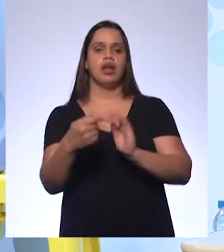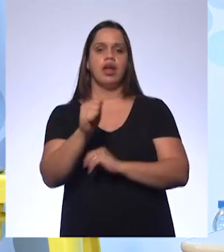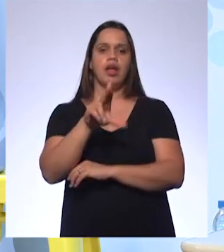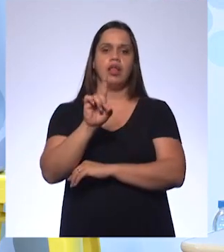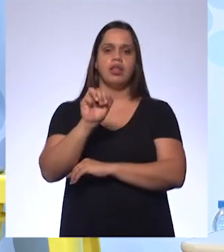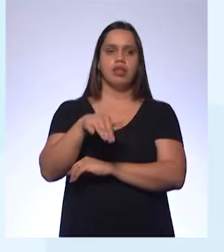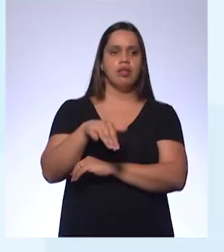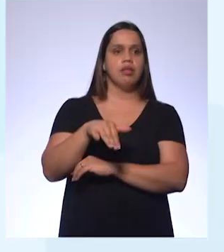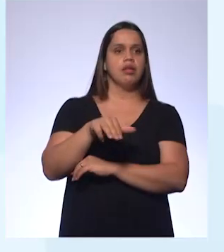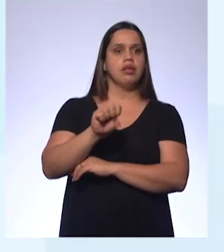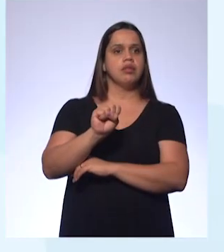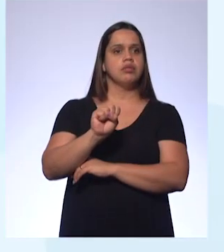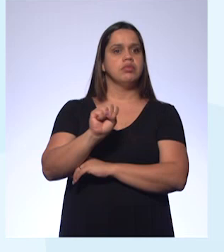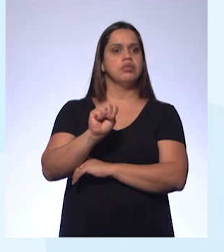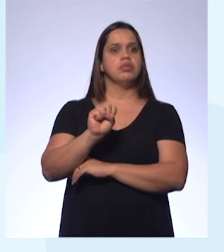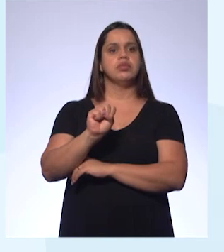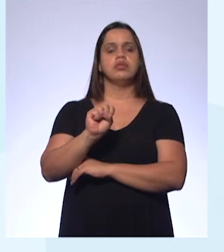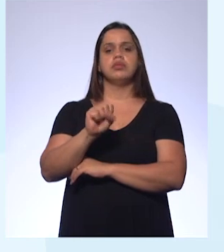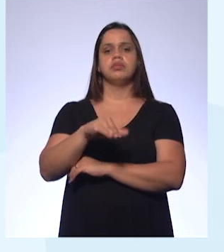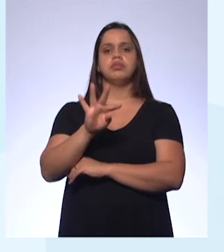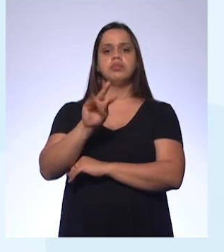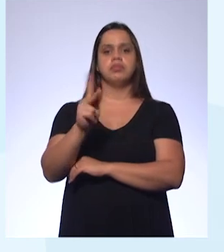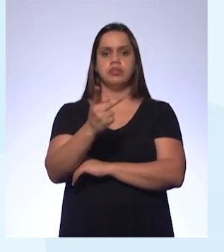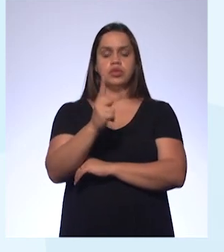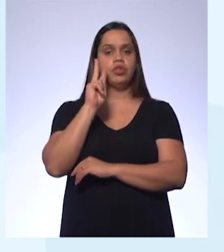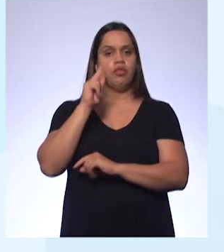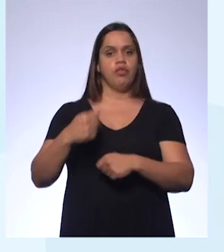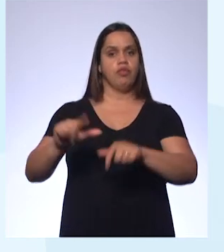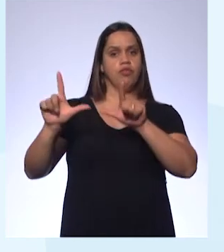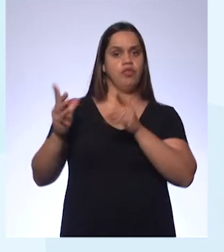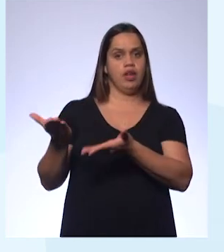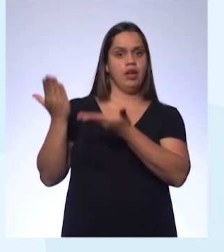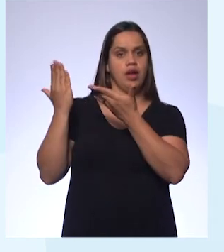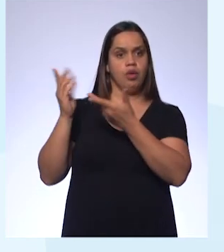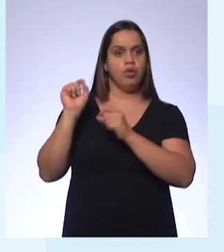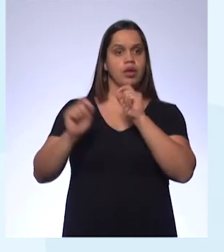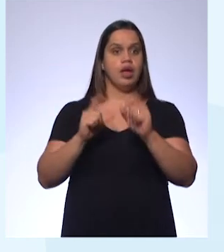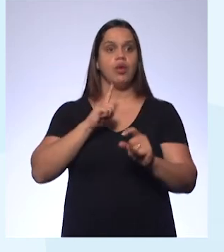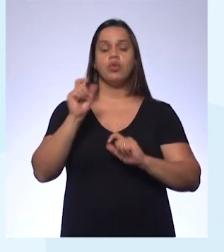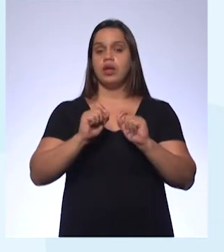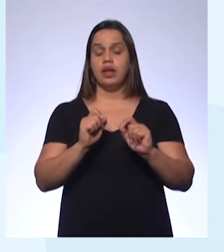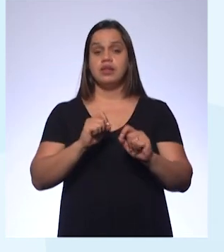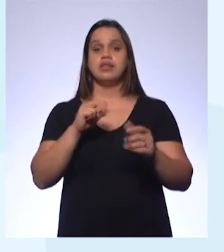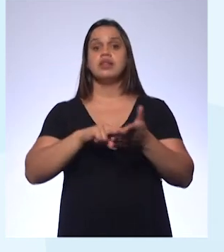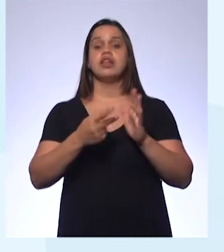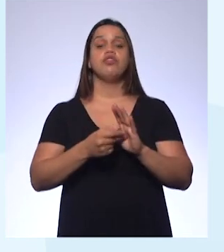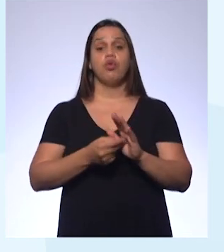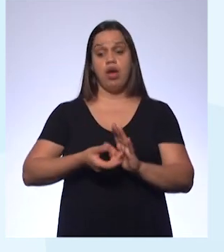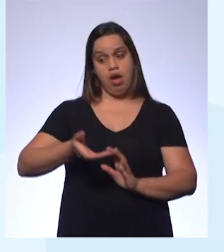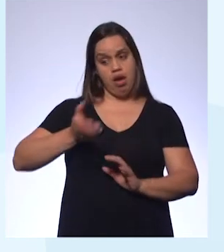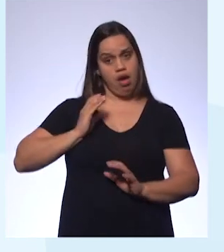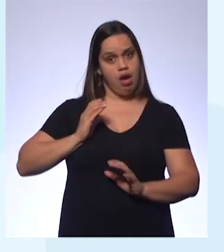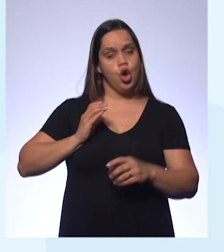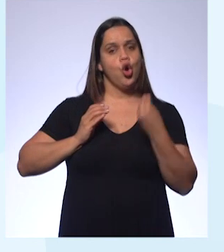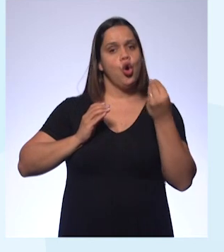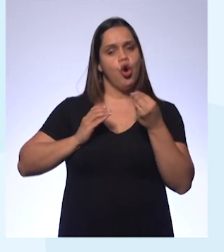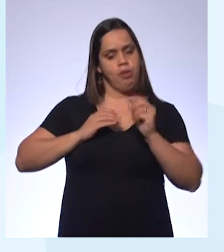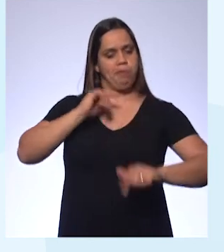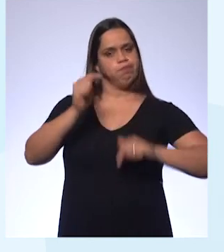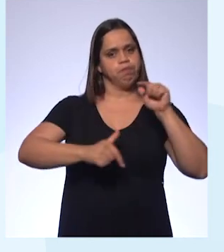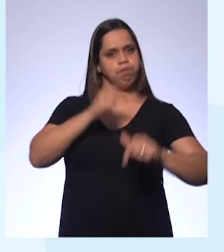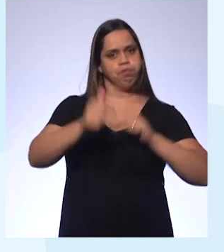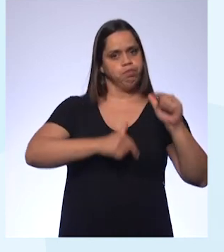Adam Smith, vai aparecer aí na tela de novo. Tá? Segundo Adam Smith, o trabalho é a fonte de riqueza,